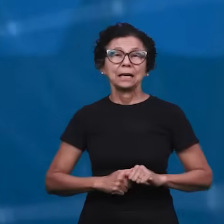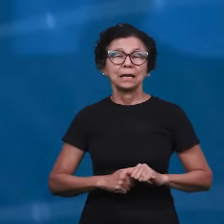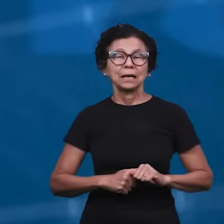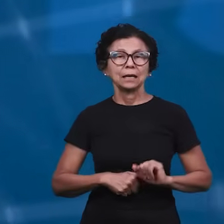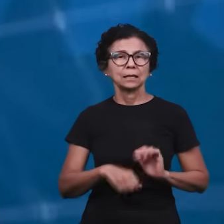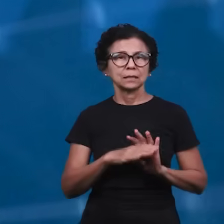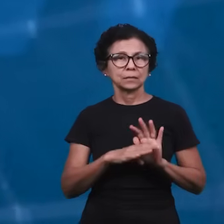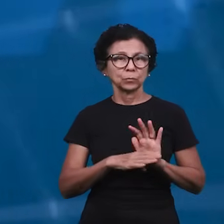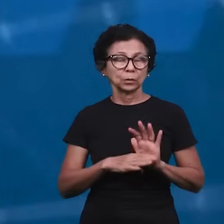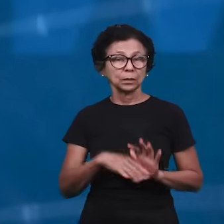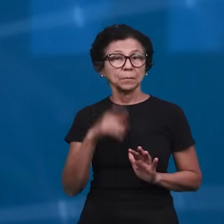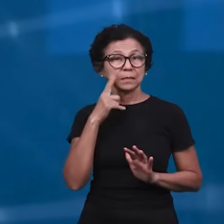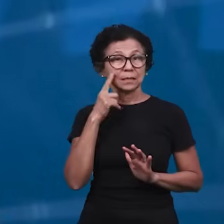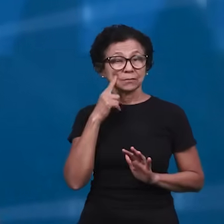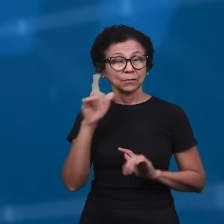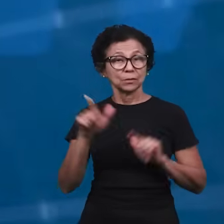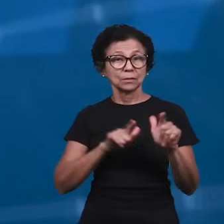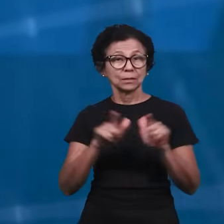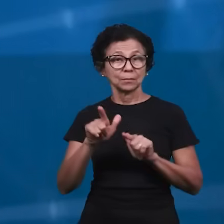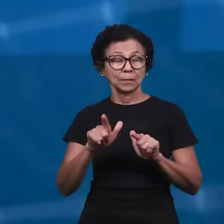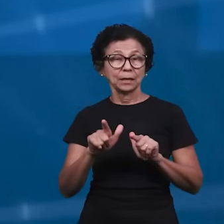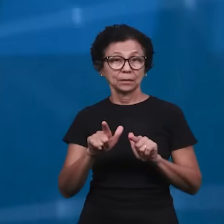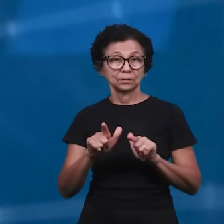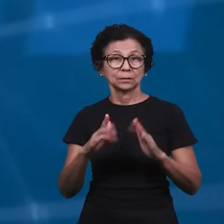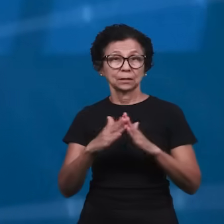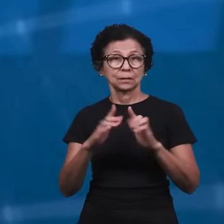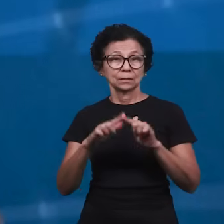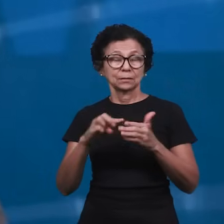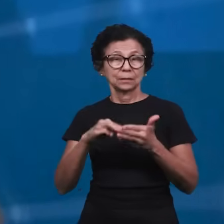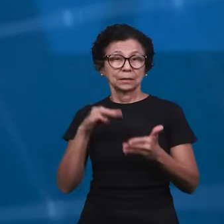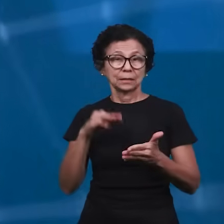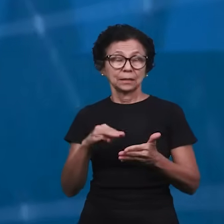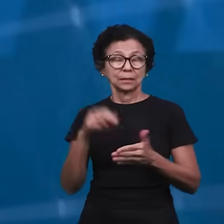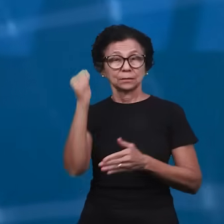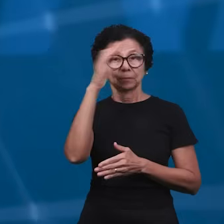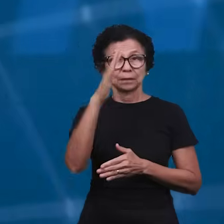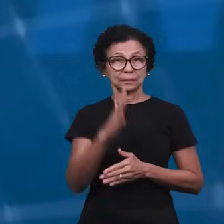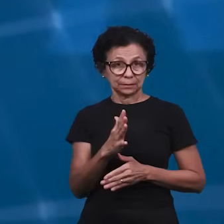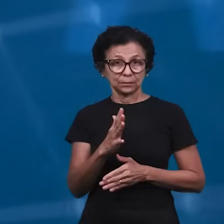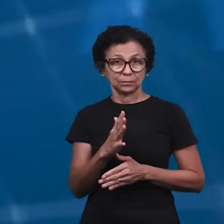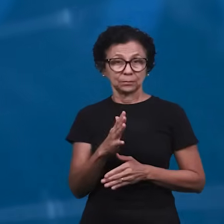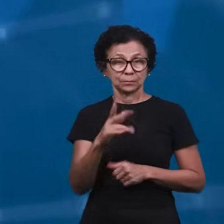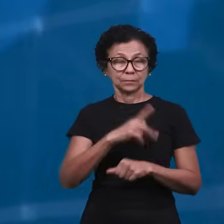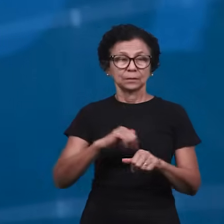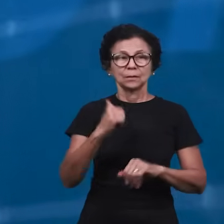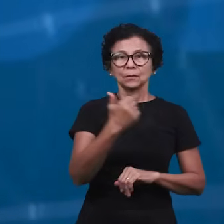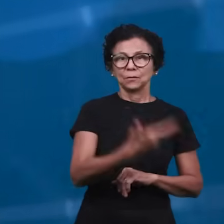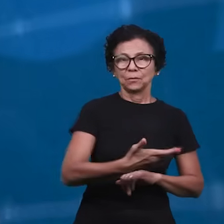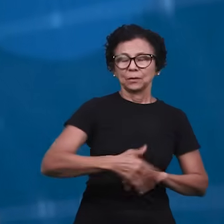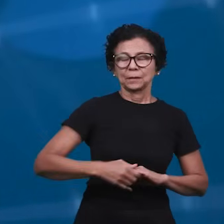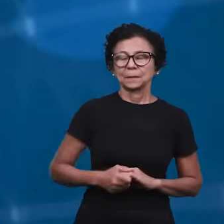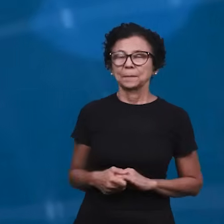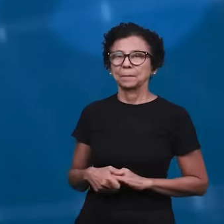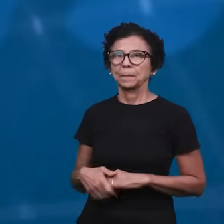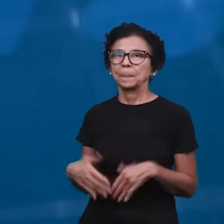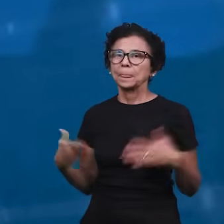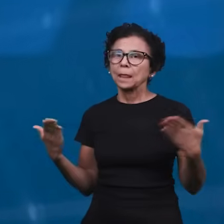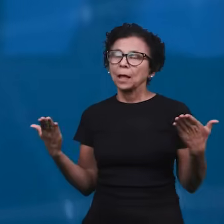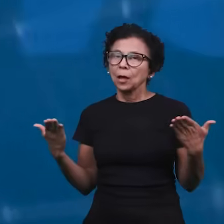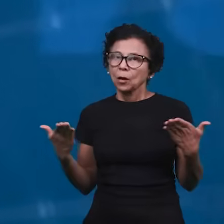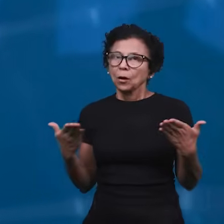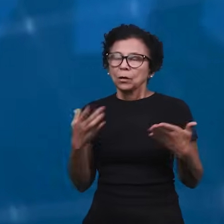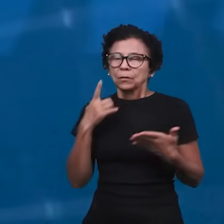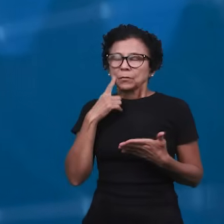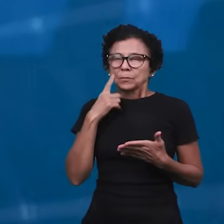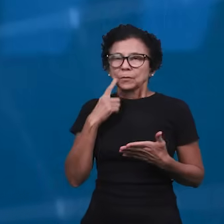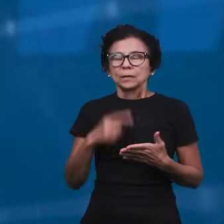É o seu programa de informações sobre os trabalhos das igrejas cristãs Maranata no Brasil e também no exterior. Mas olha só, a edição de